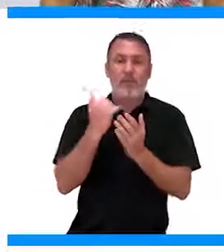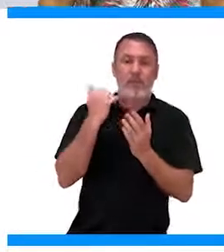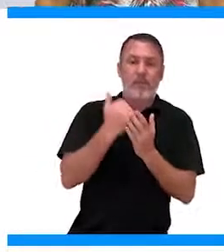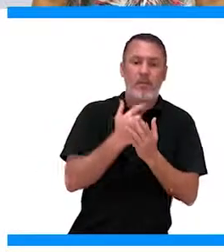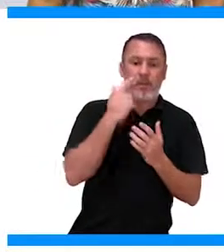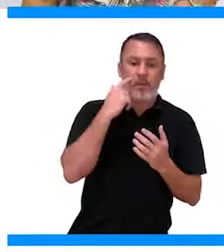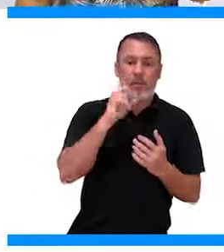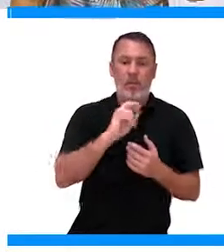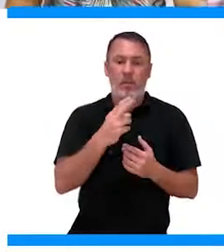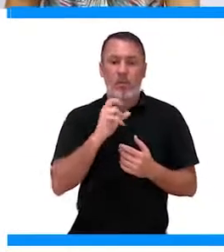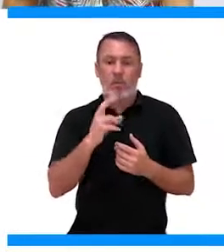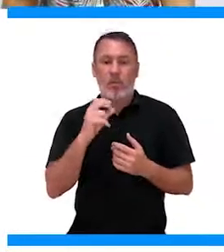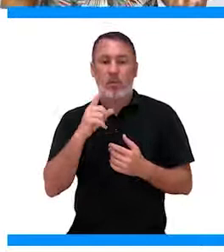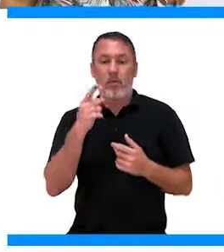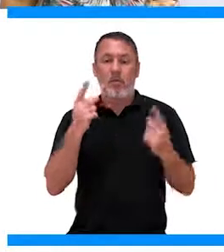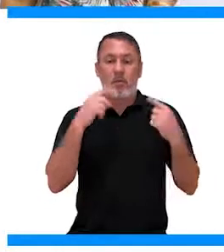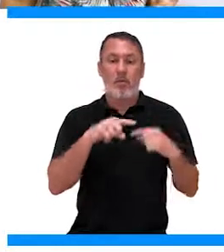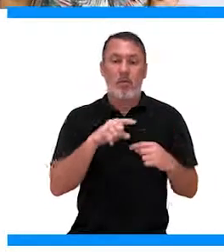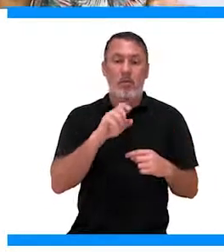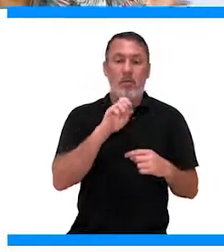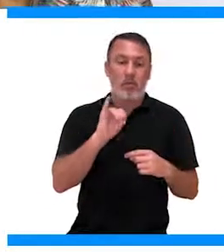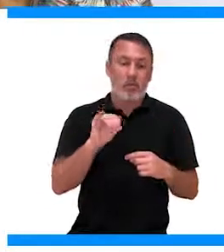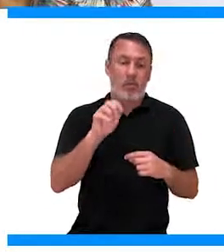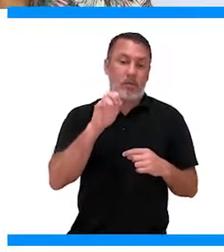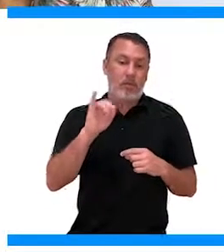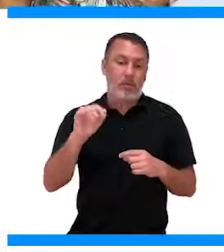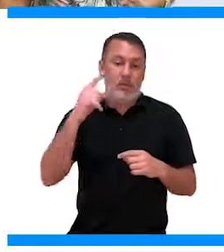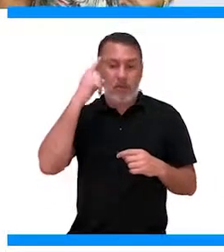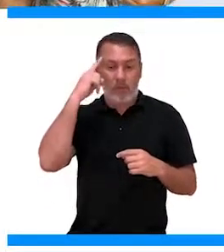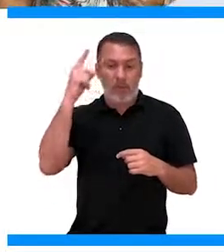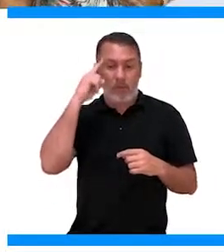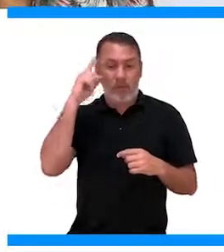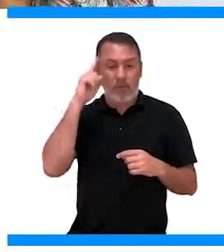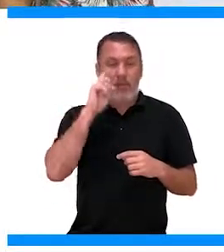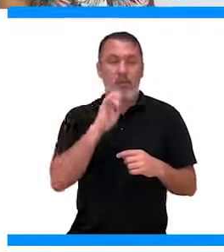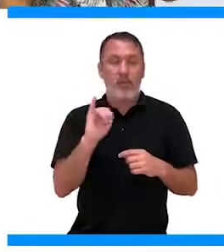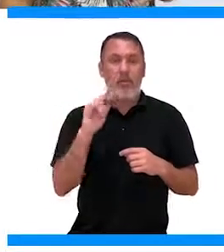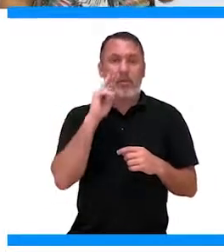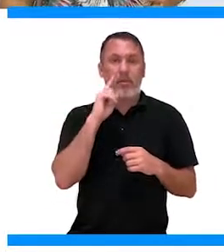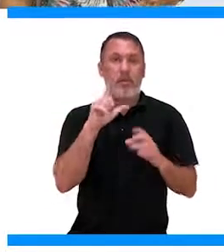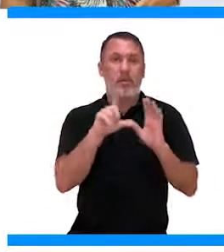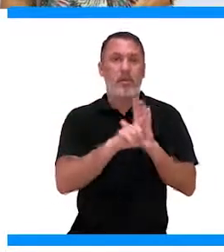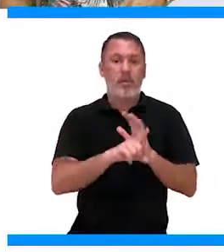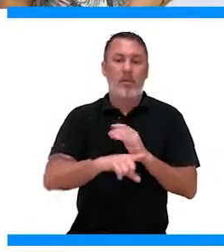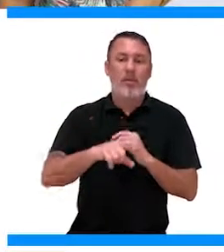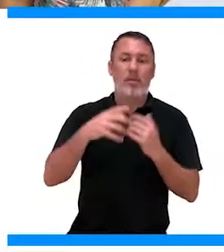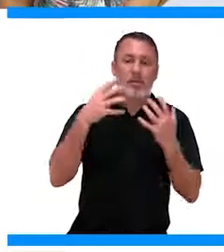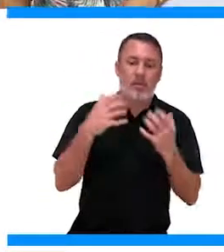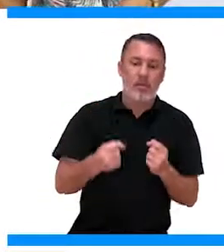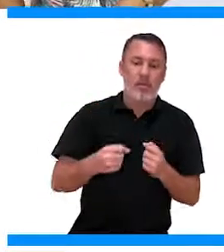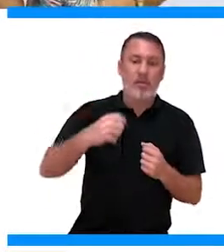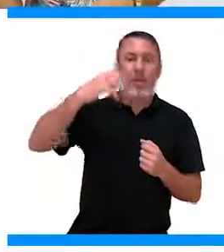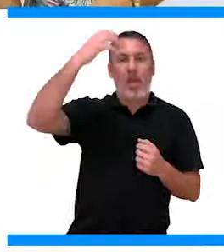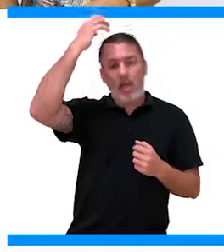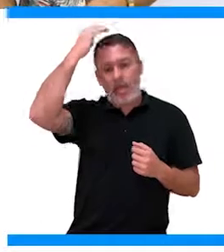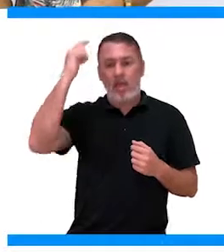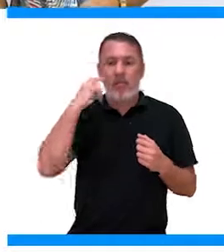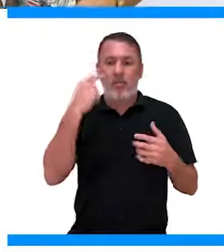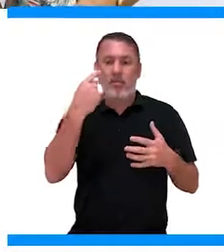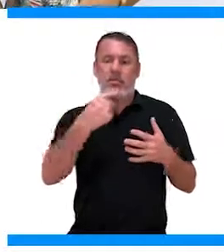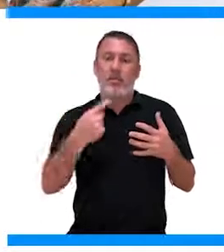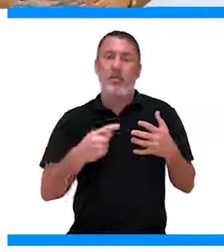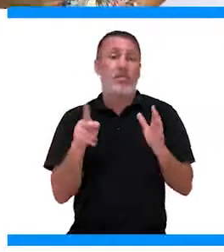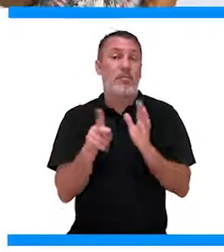do norte, os seus cálculos acharam conclusão. Acertei minha ideia, eu não podia, por lei de rei, admitir o status